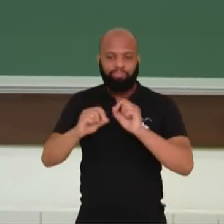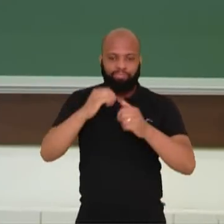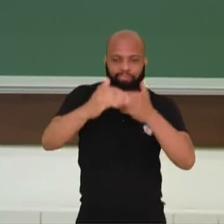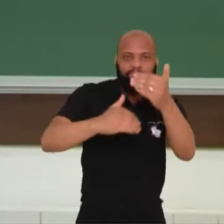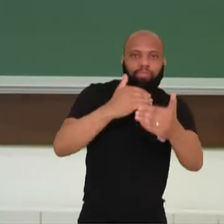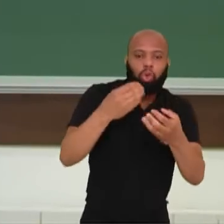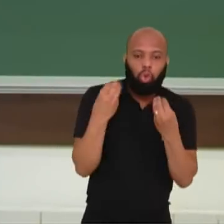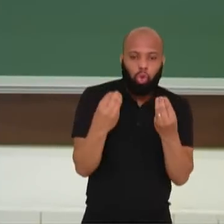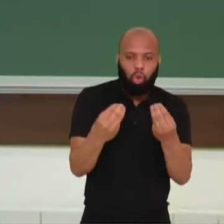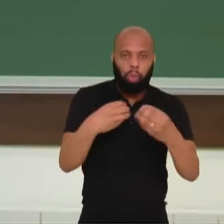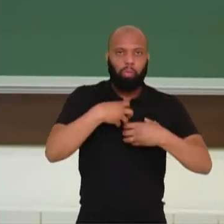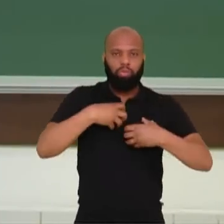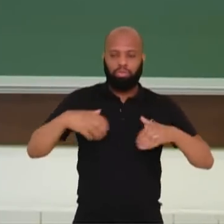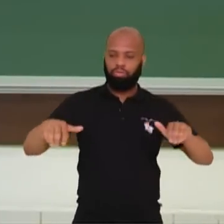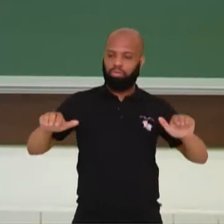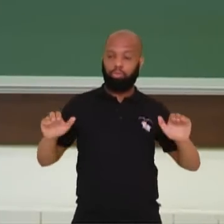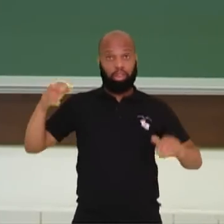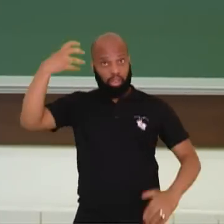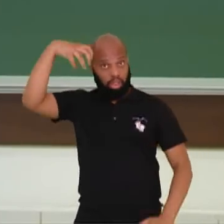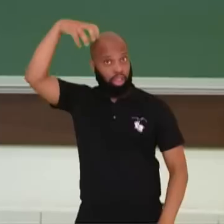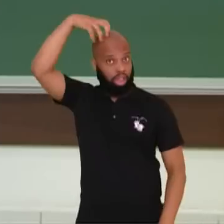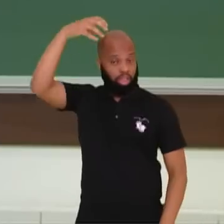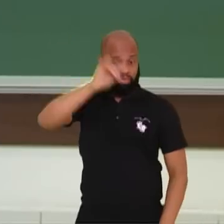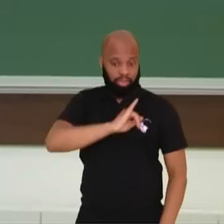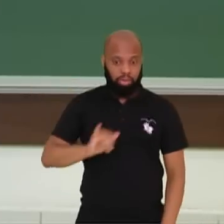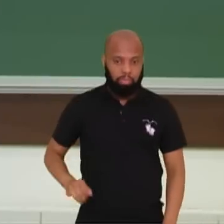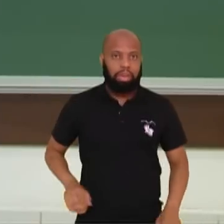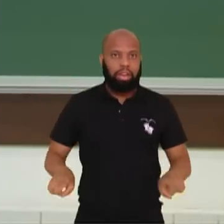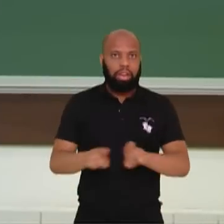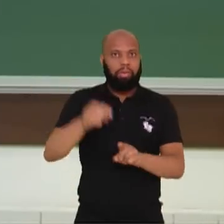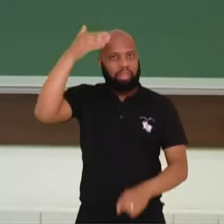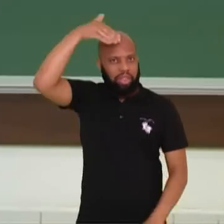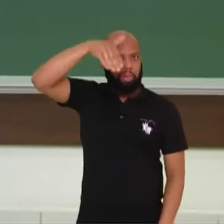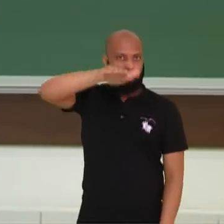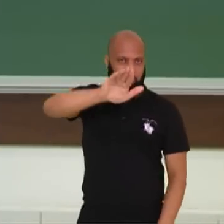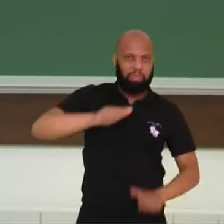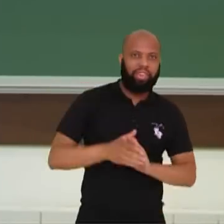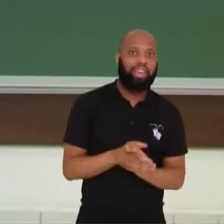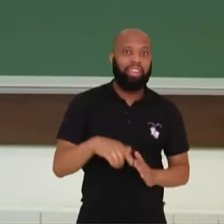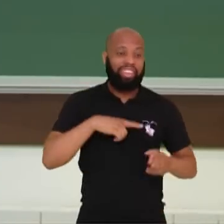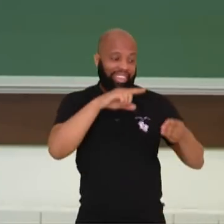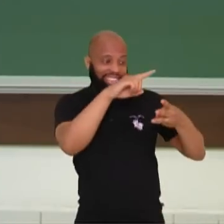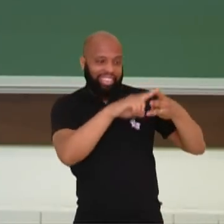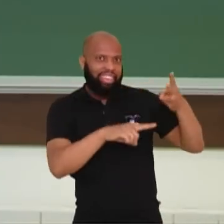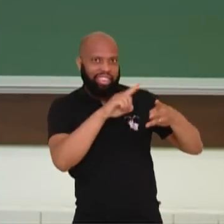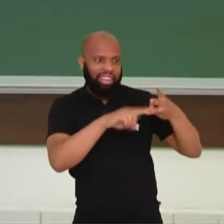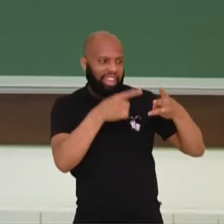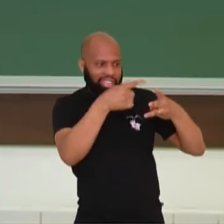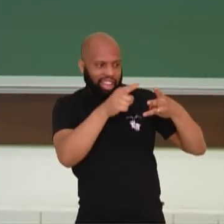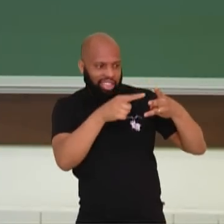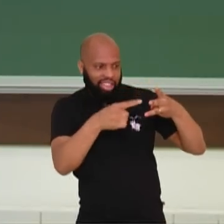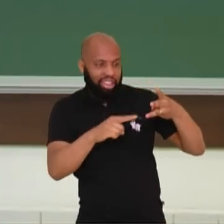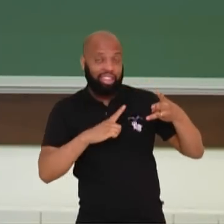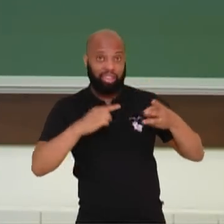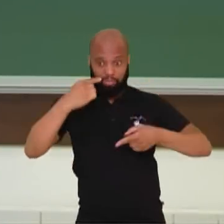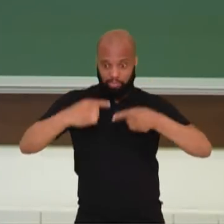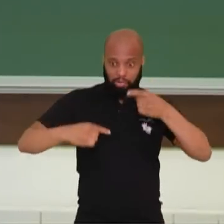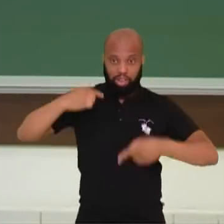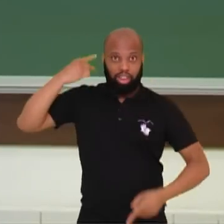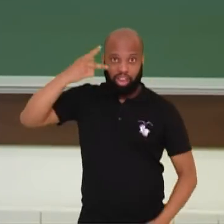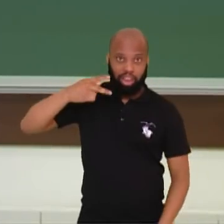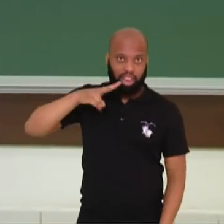através da monarquia, do império, da república. Esses 3 aspectos políticos que nós vamos